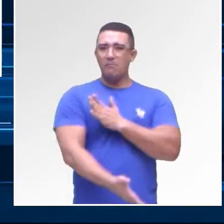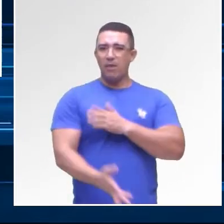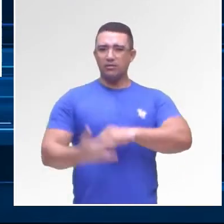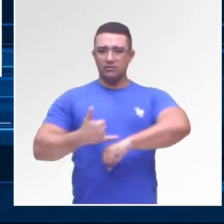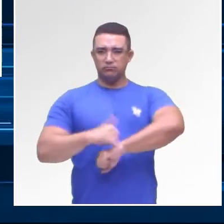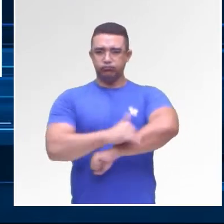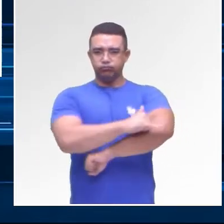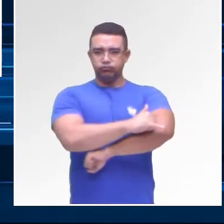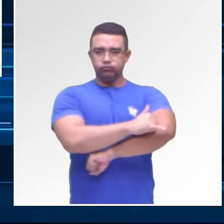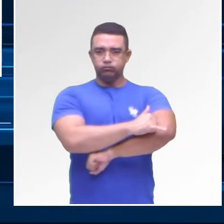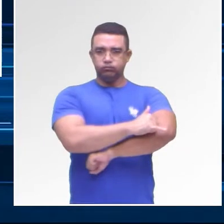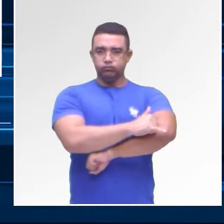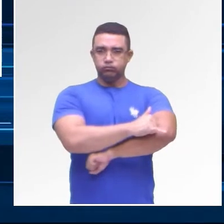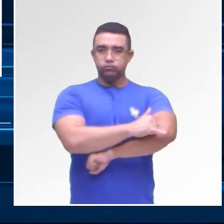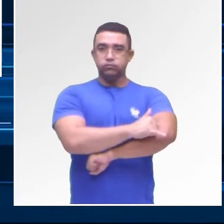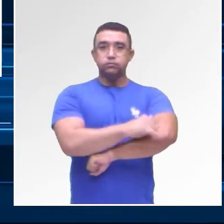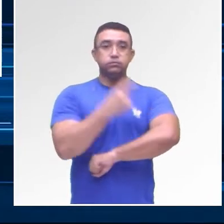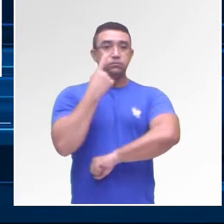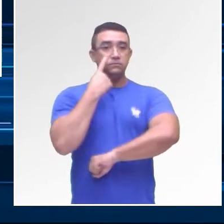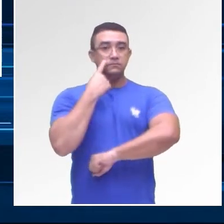vocês observem bastante